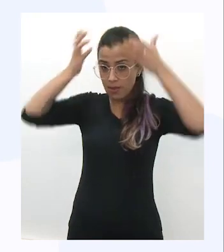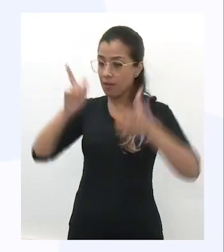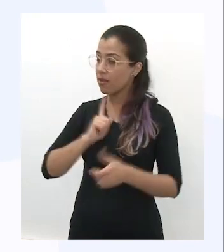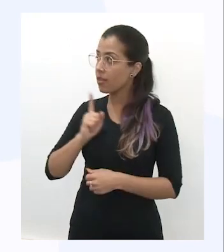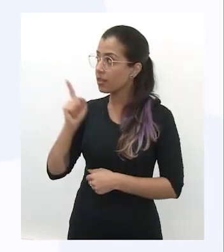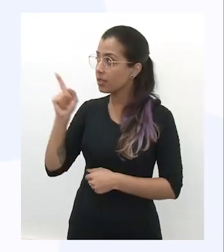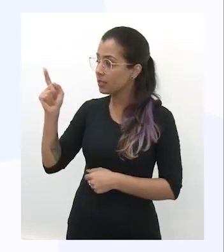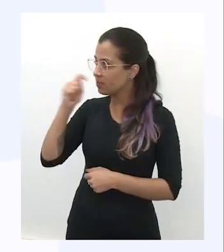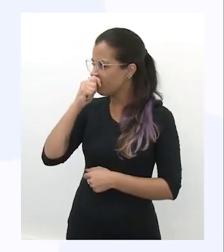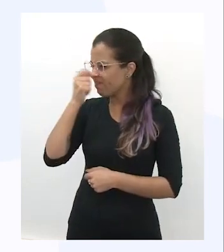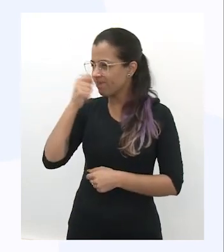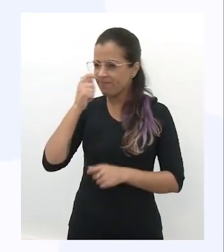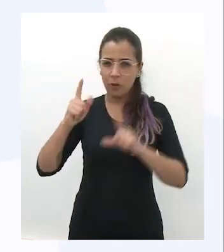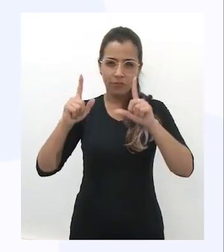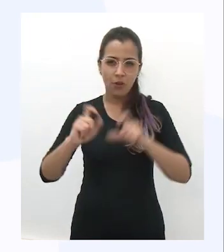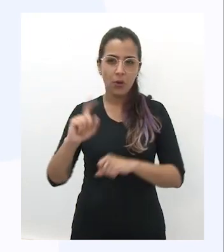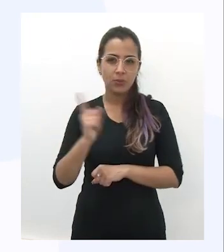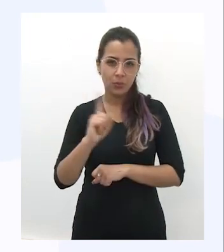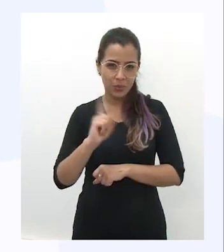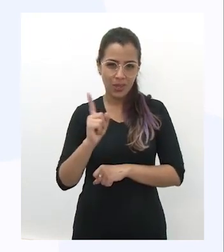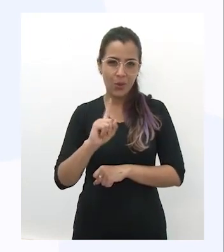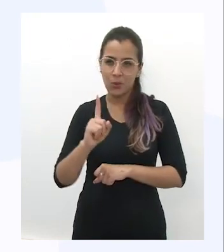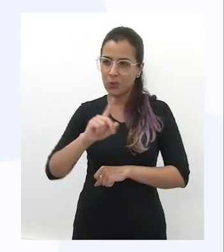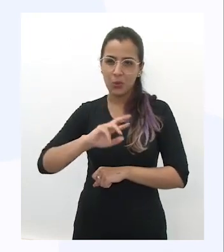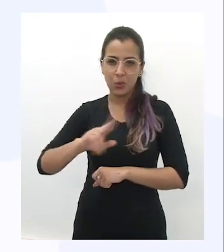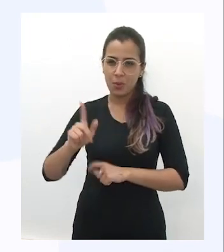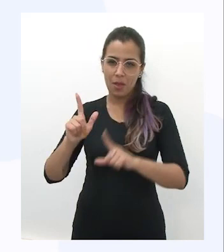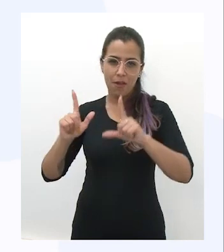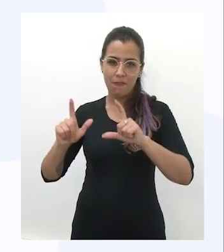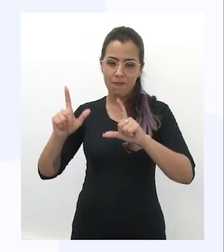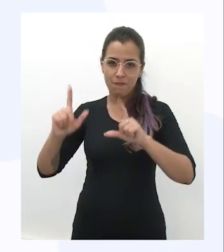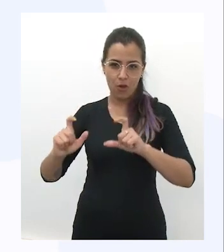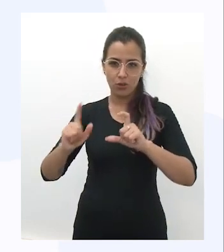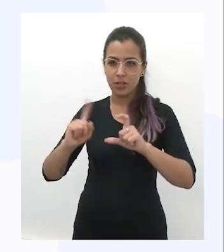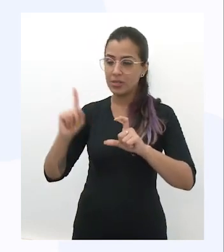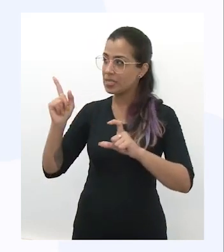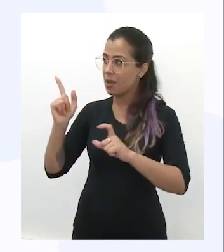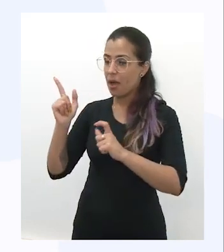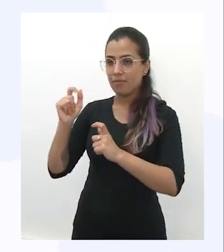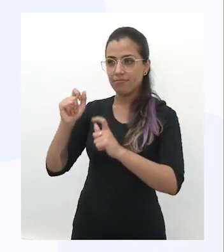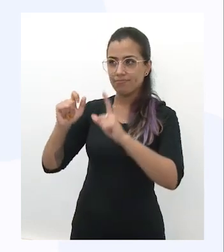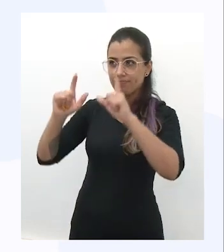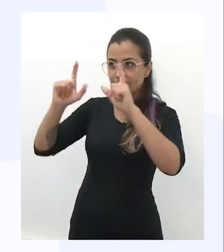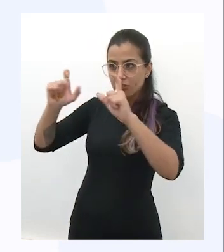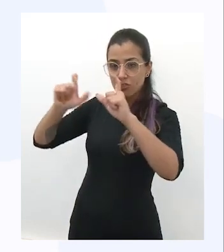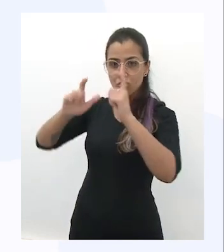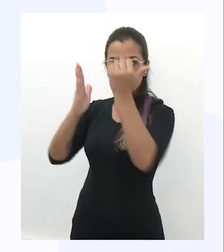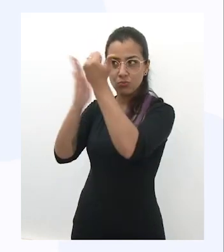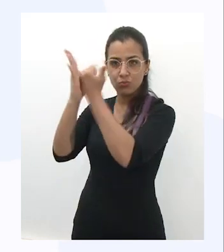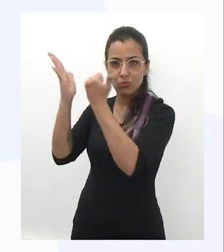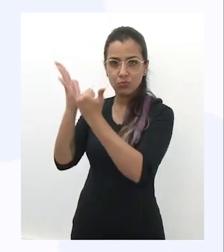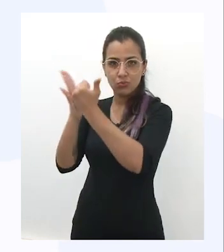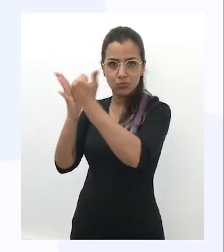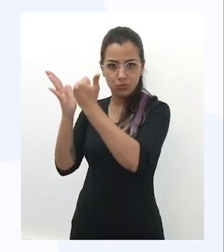de Tarquino. Foto não. É um afresco. Fonte, né? Um afresco. É uma fonte de Tarquínio,